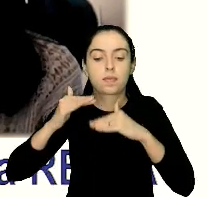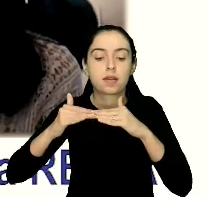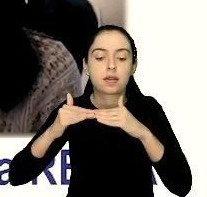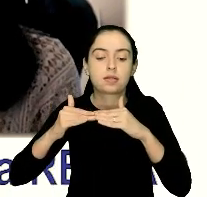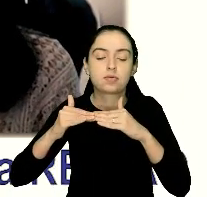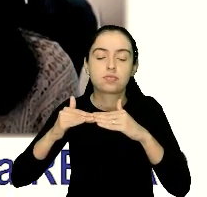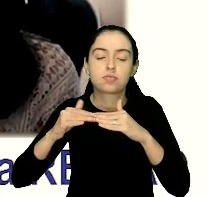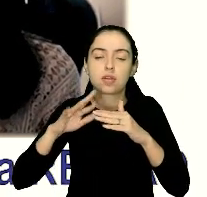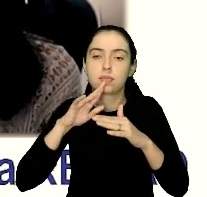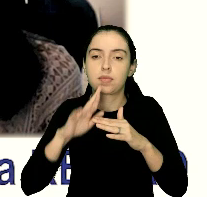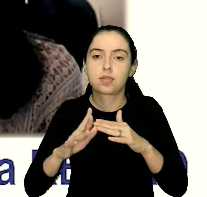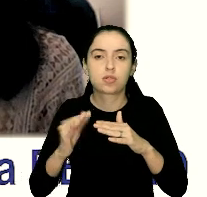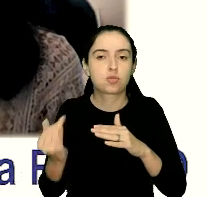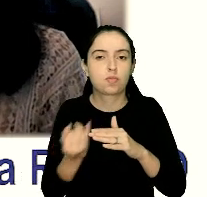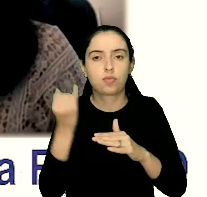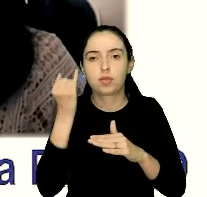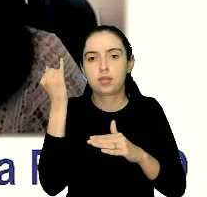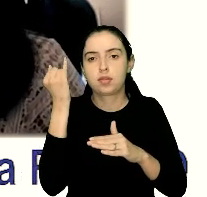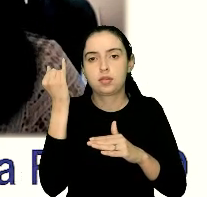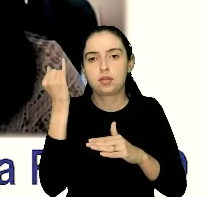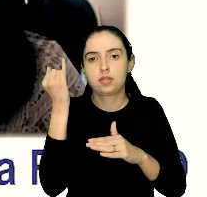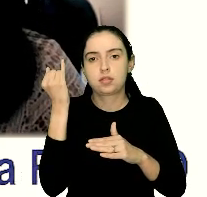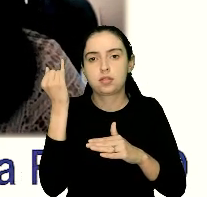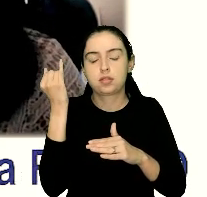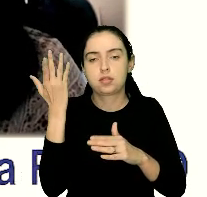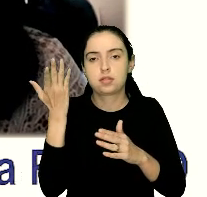importantes, esta integração